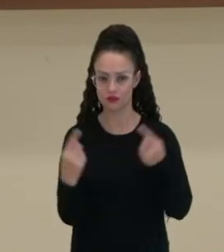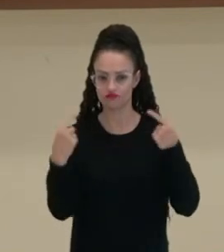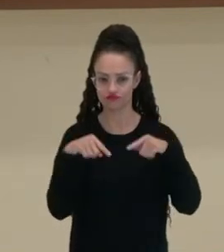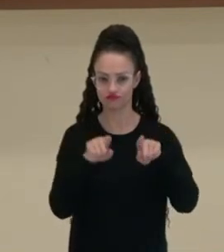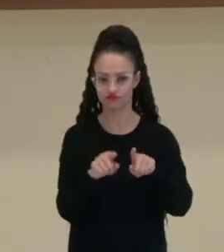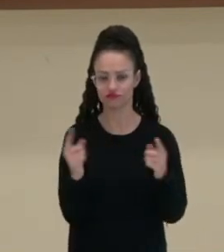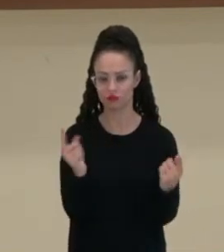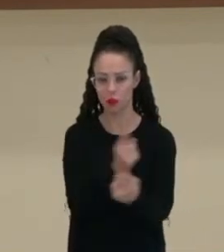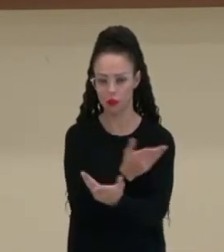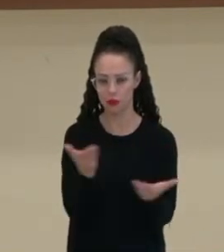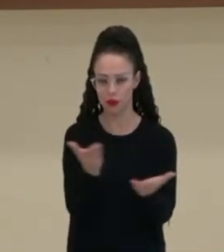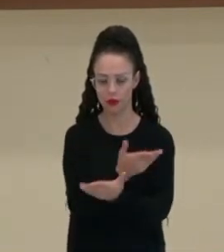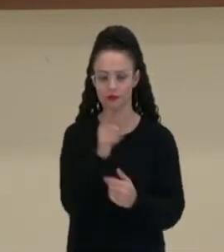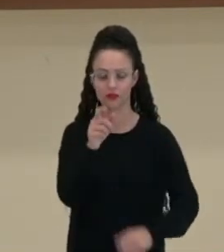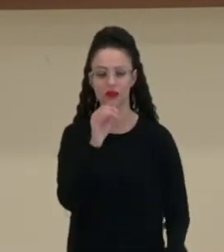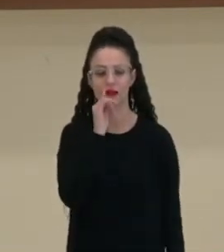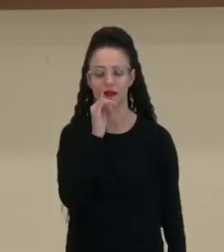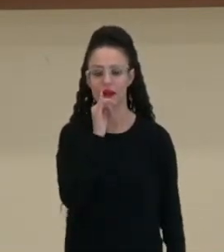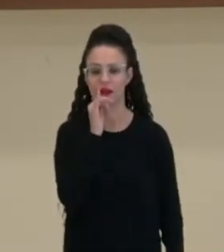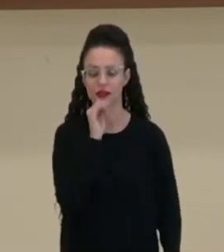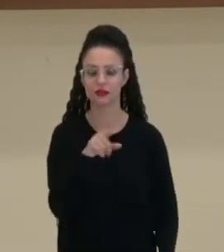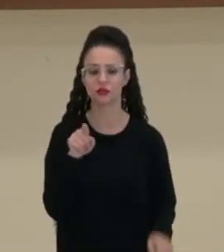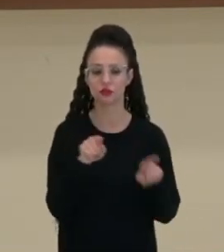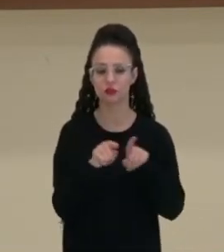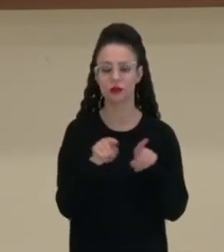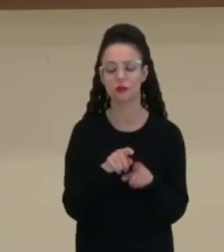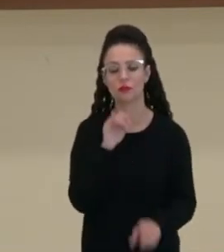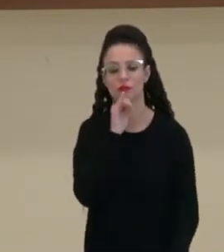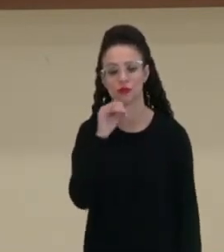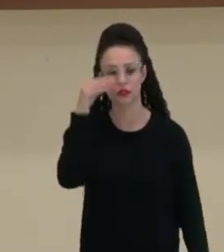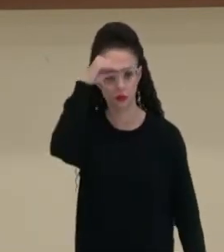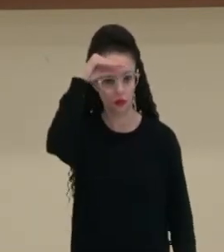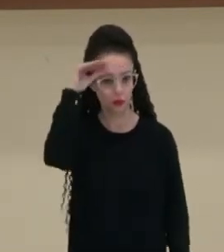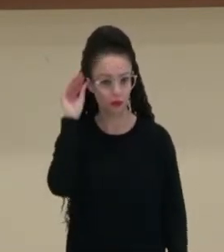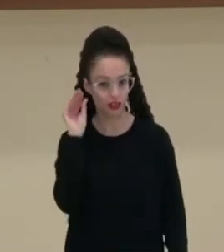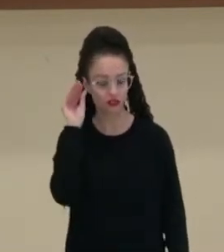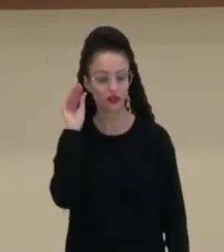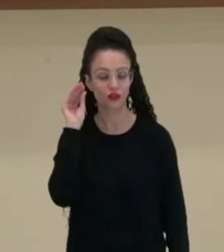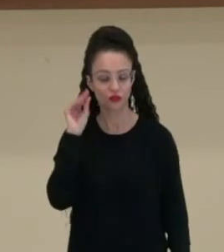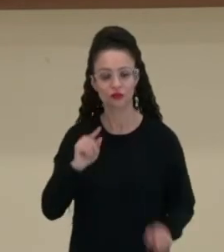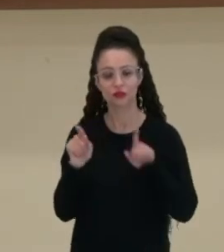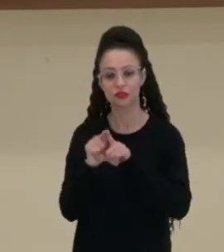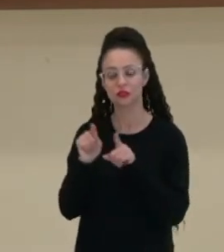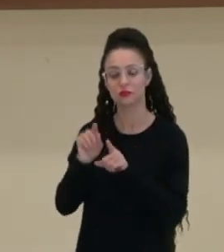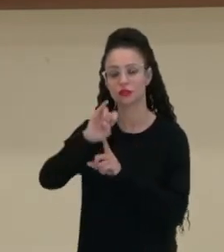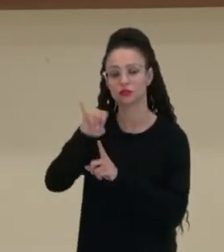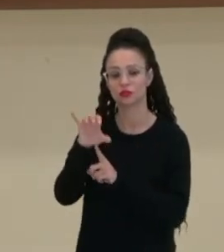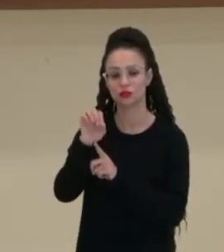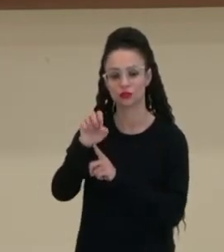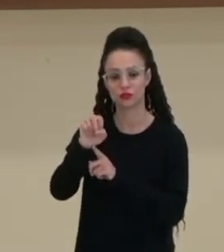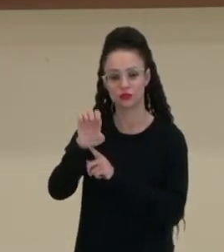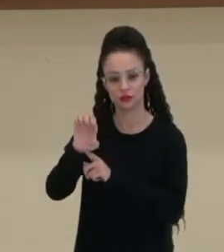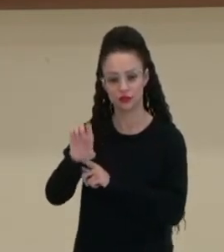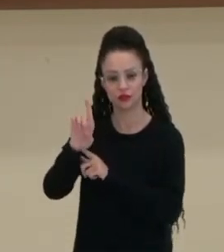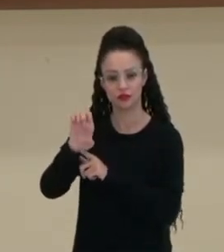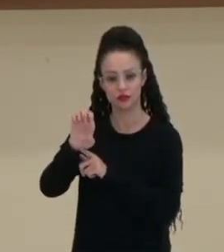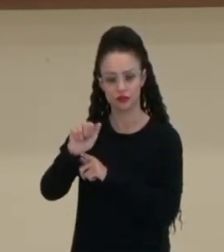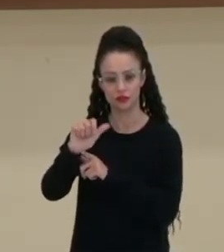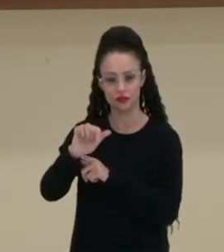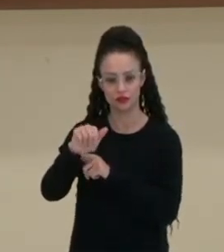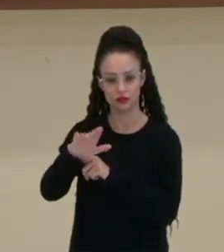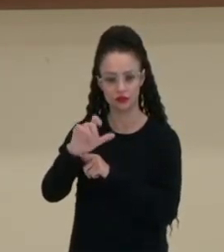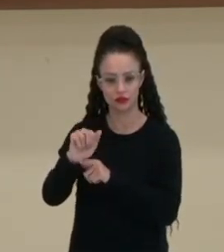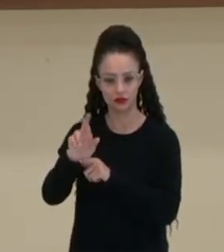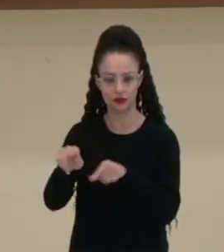prosa também temos isso. Por vezes, Machado de Assis, José de Alencar citam outras obras dentro do seu